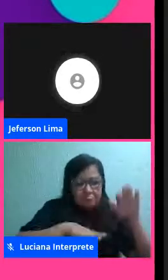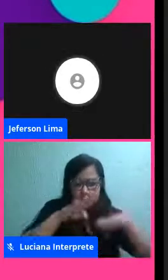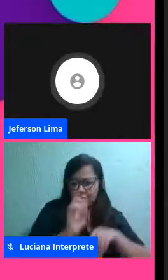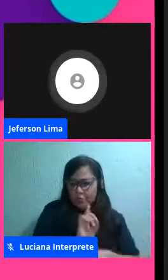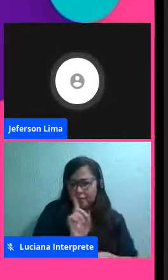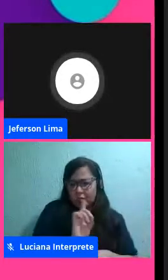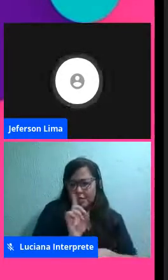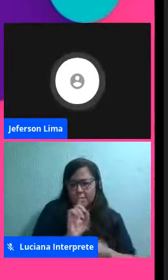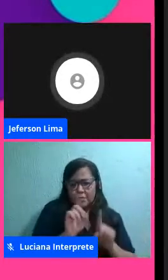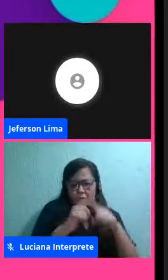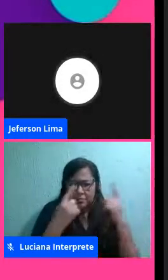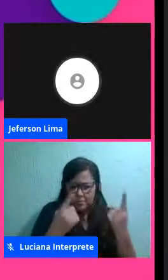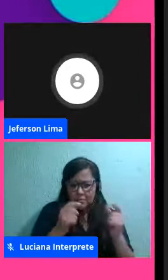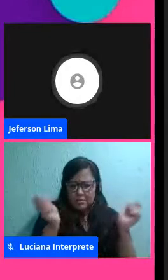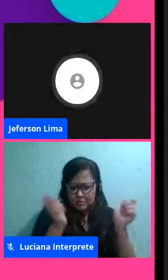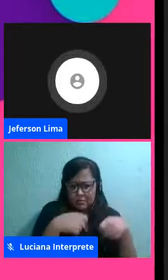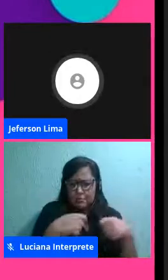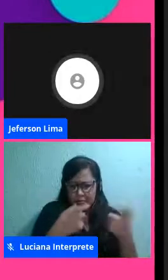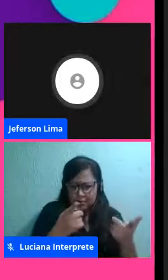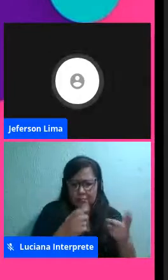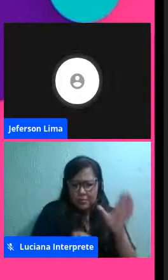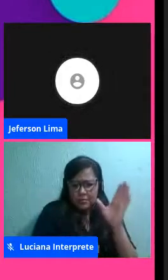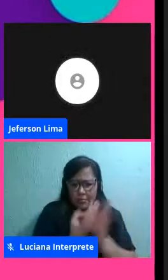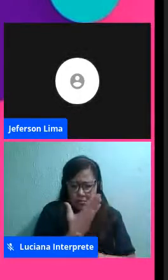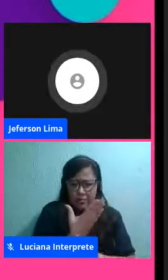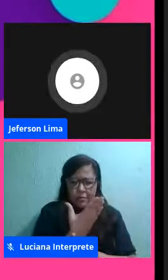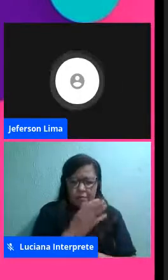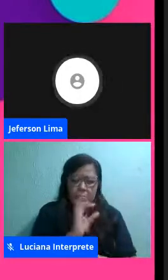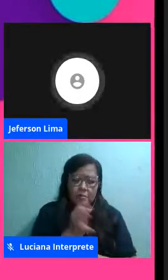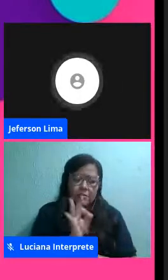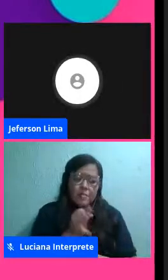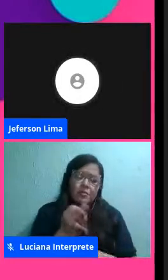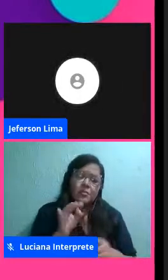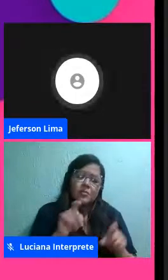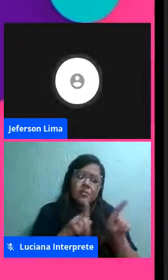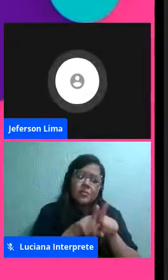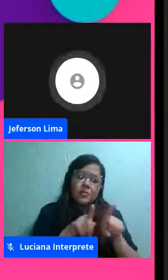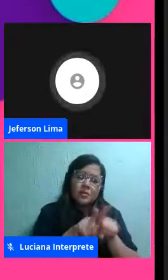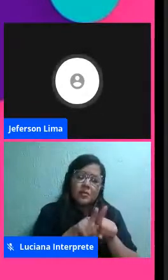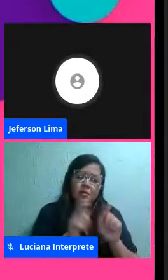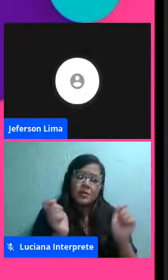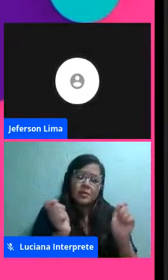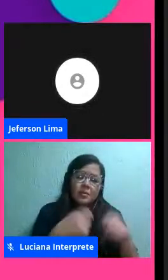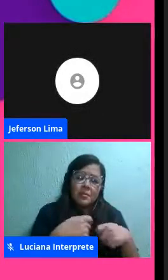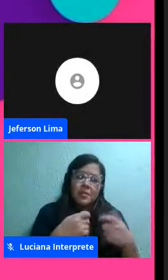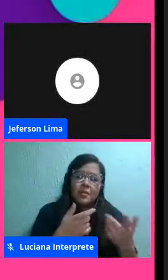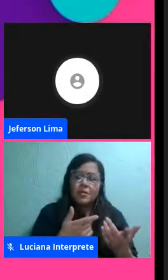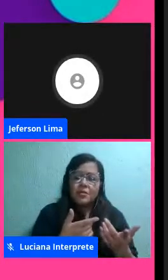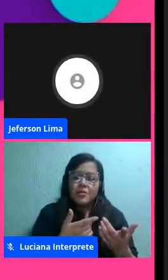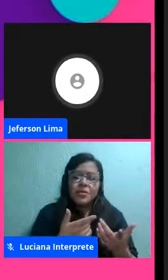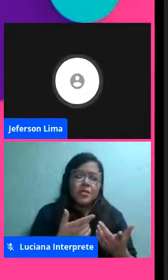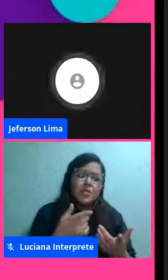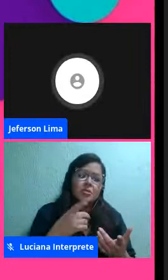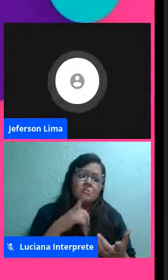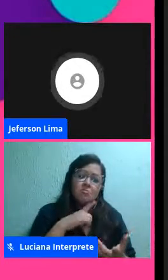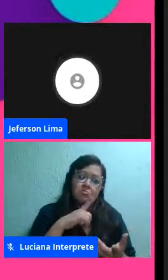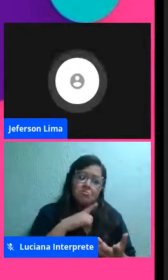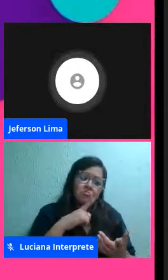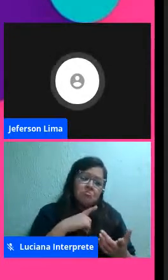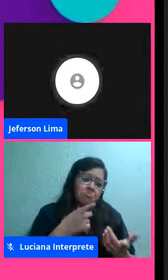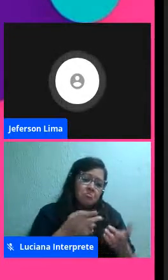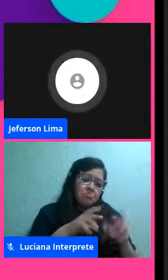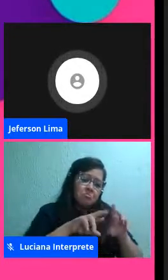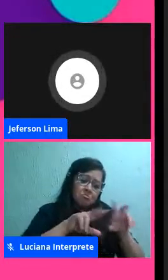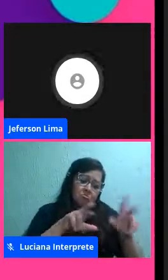API. Já recomendo que vocês procurem uma tecnologia chamada ReactiveX, né? Ou RX. E em específico